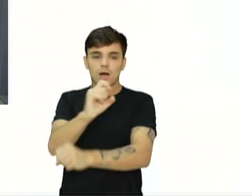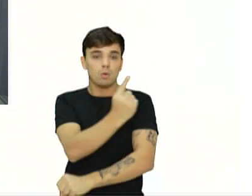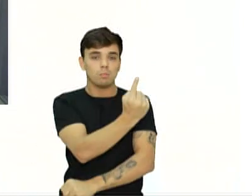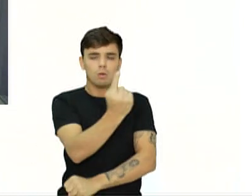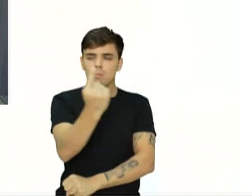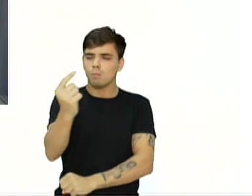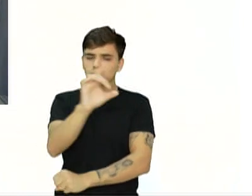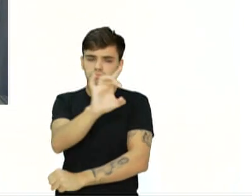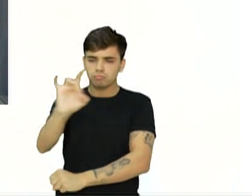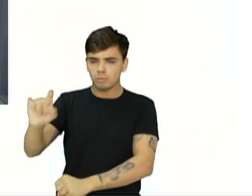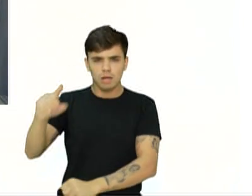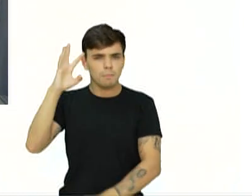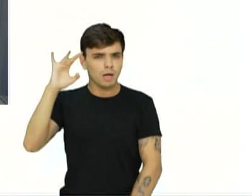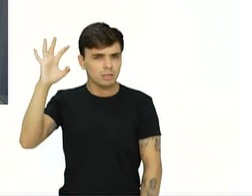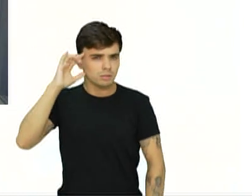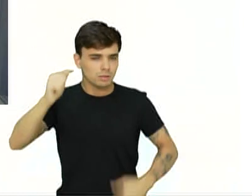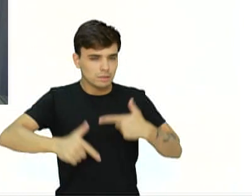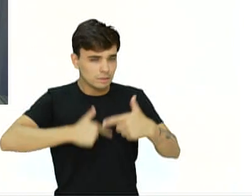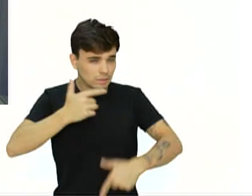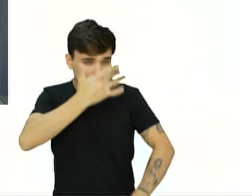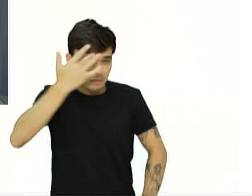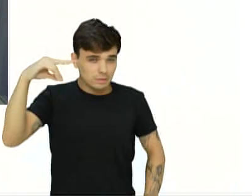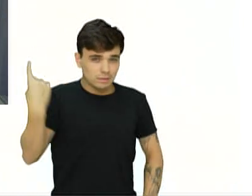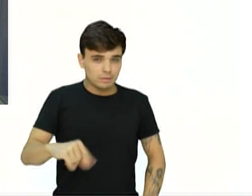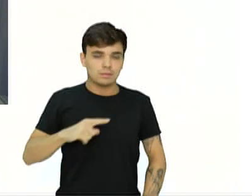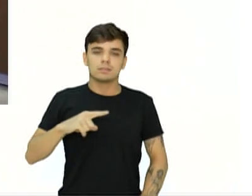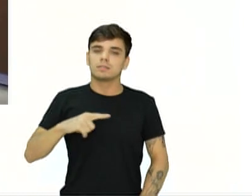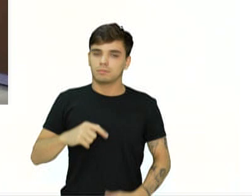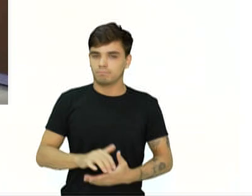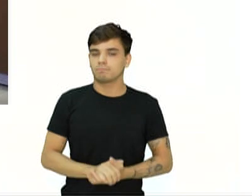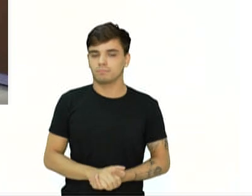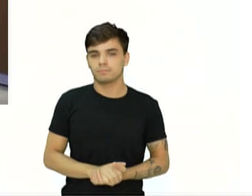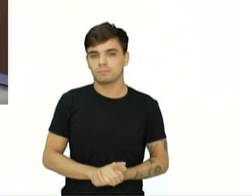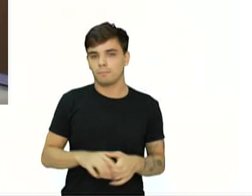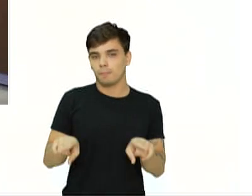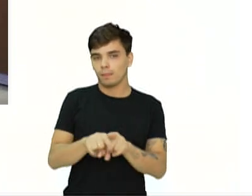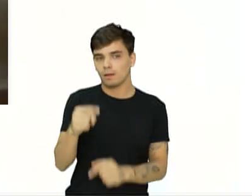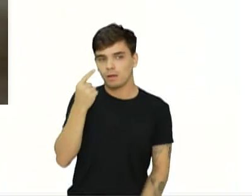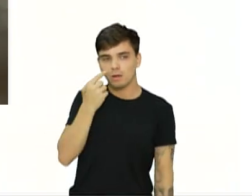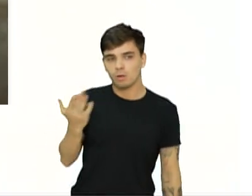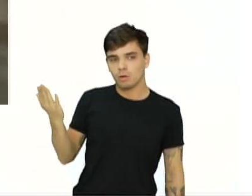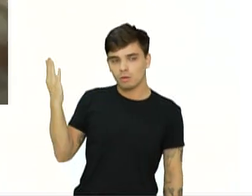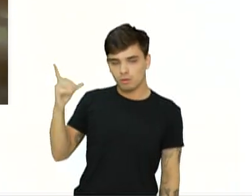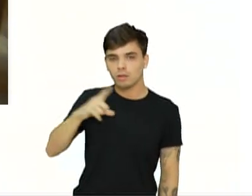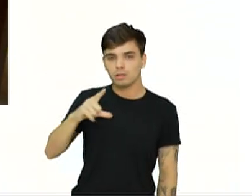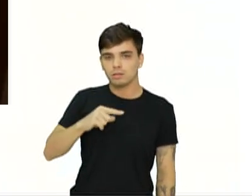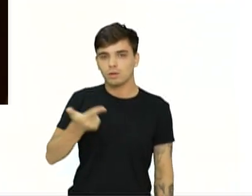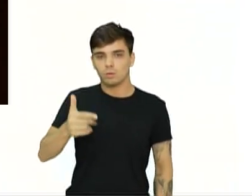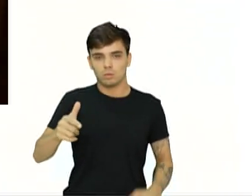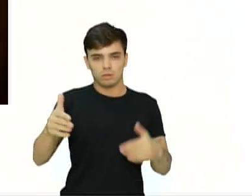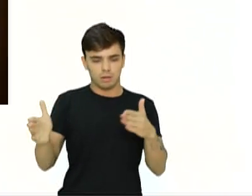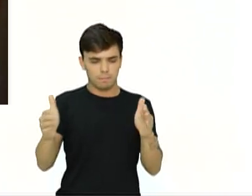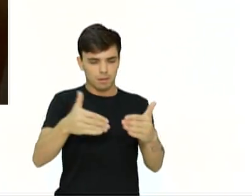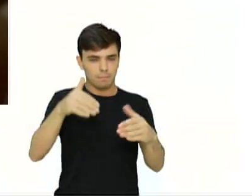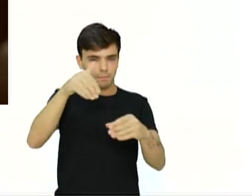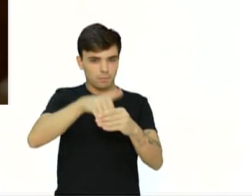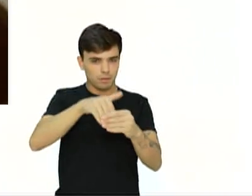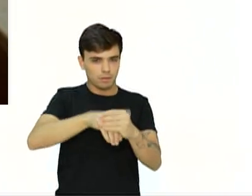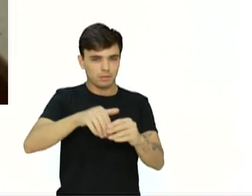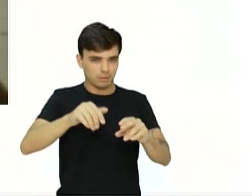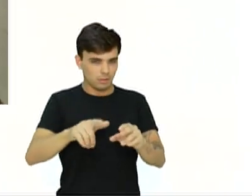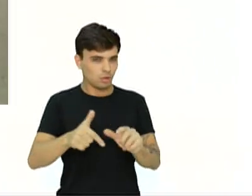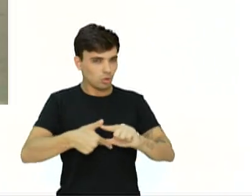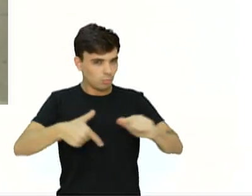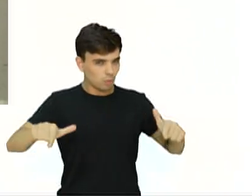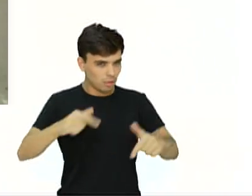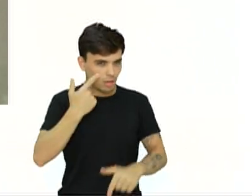uma. Imaginem só o trabalhão que isso dava, né? Olha só, aqui nós temos uma urna um pouquinho mais moderna,